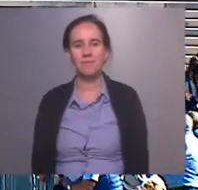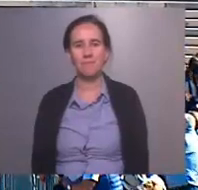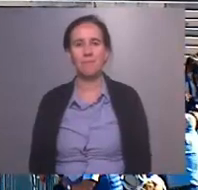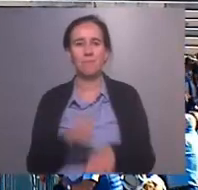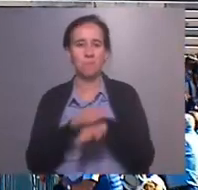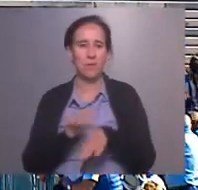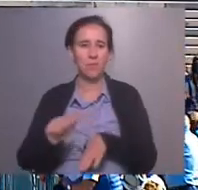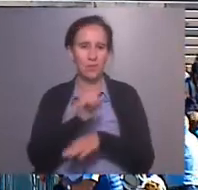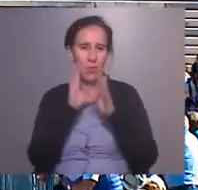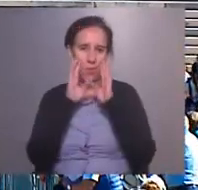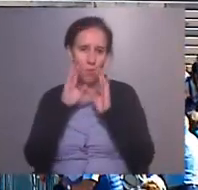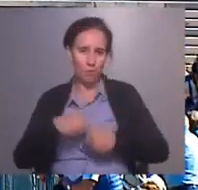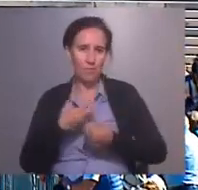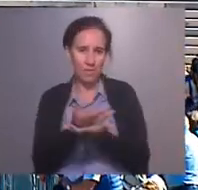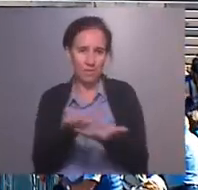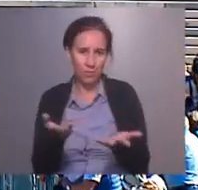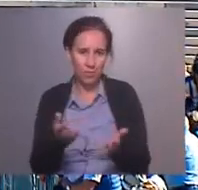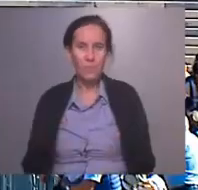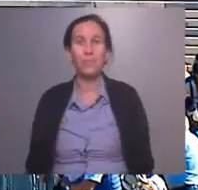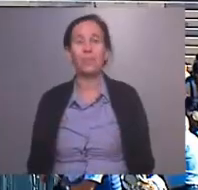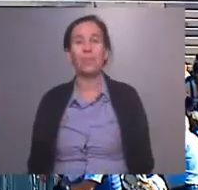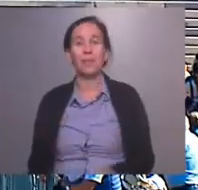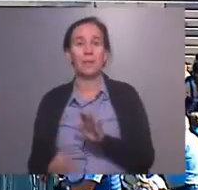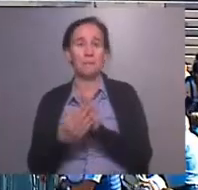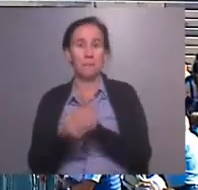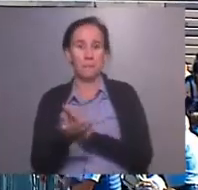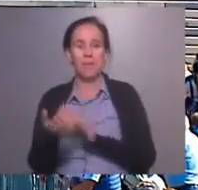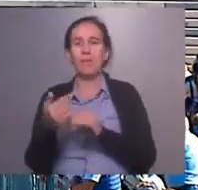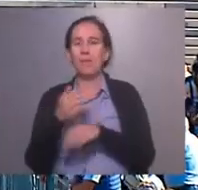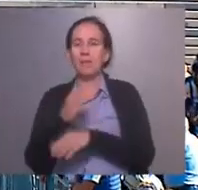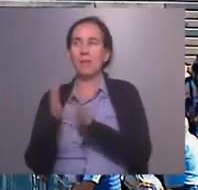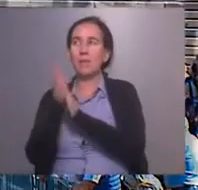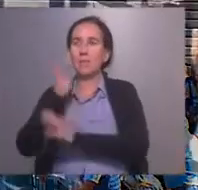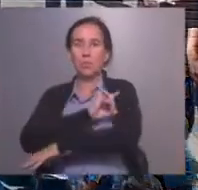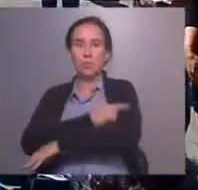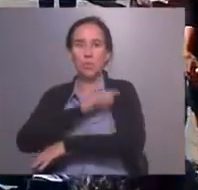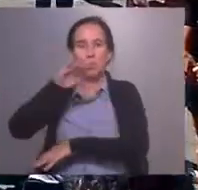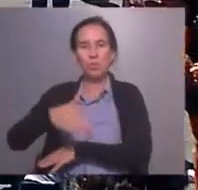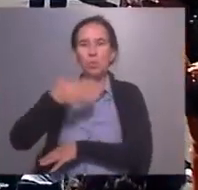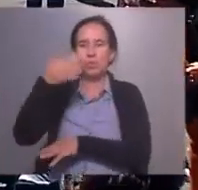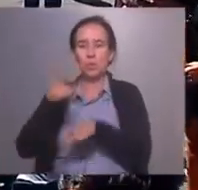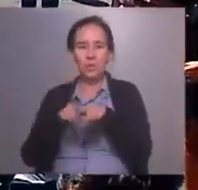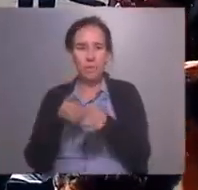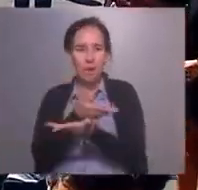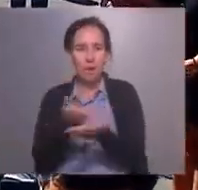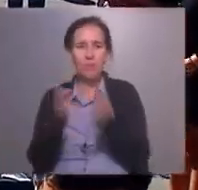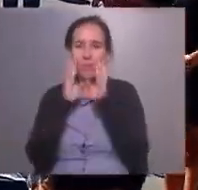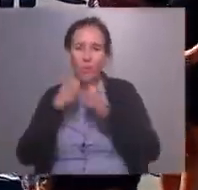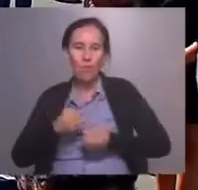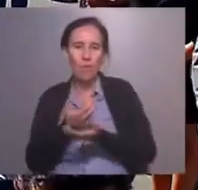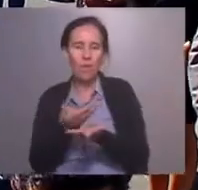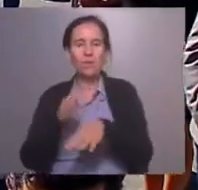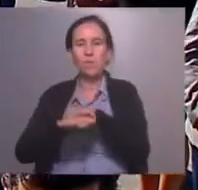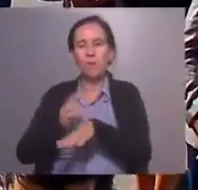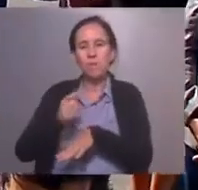Confessemos os nossos pecados. Confesso a Deus Todo-Poderoso e a vós, irmãos, que eu pequei